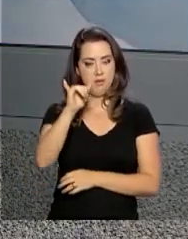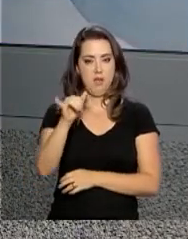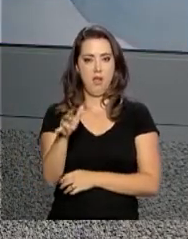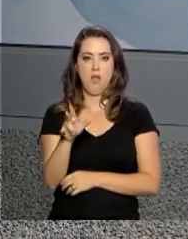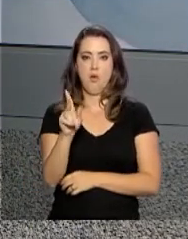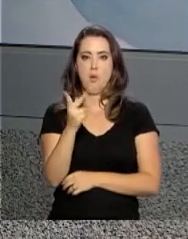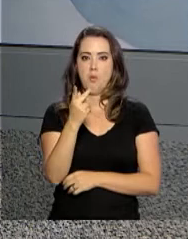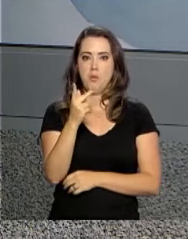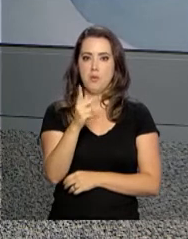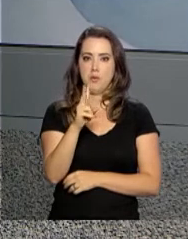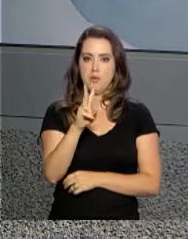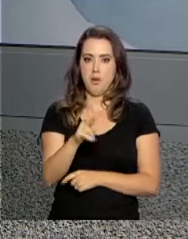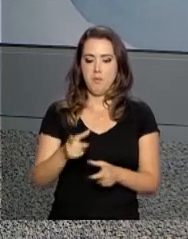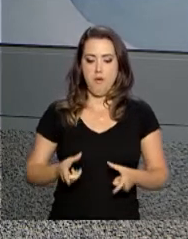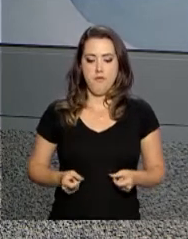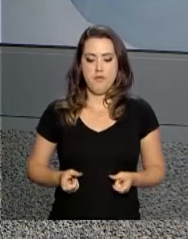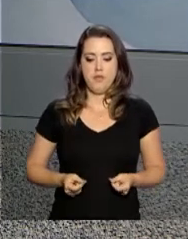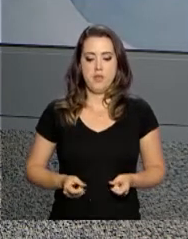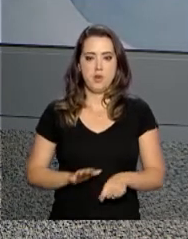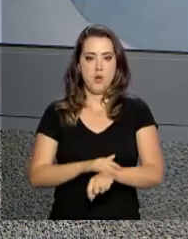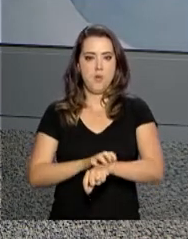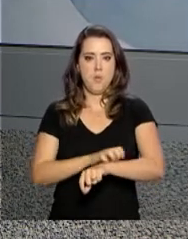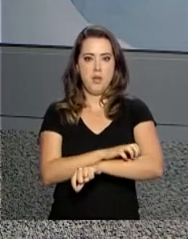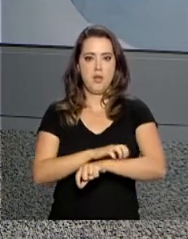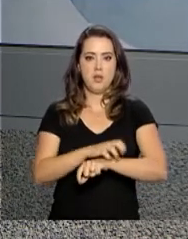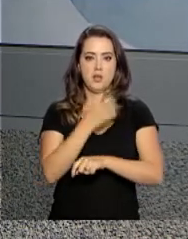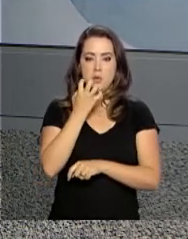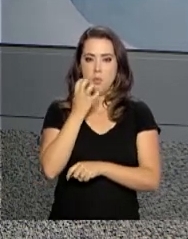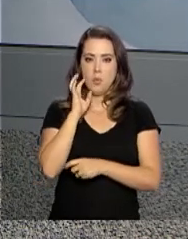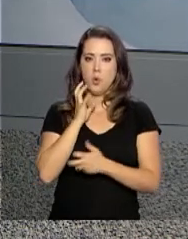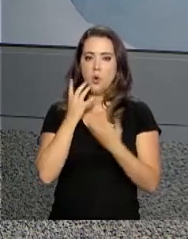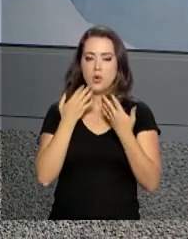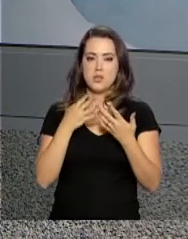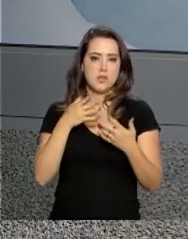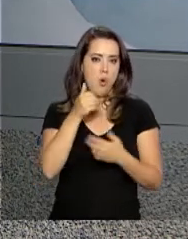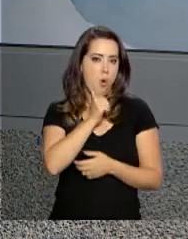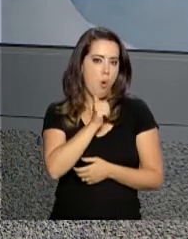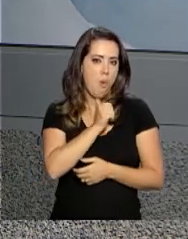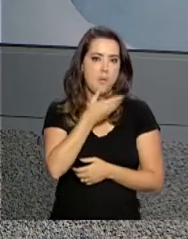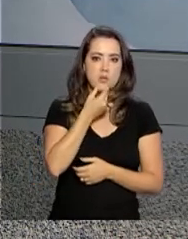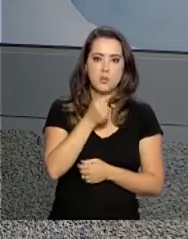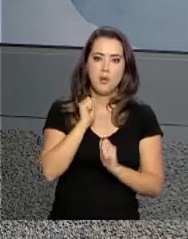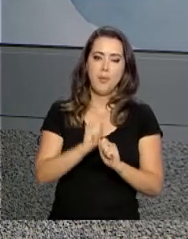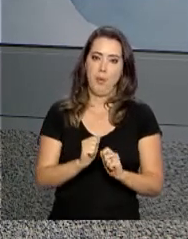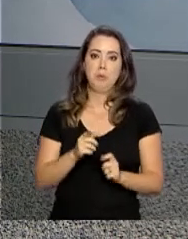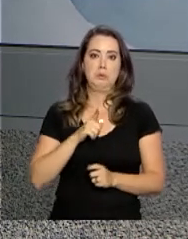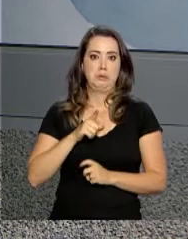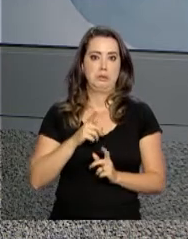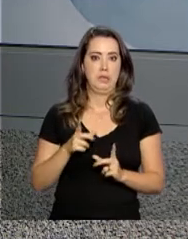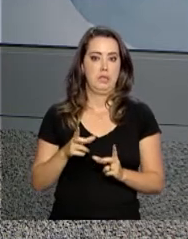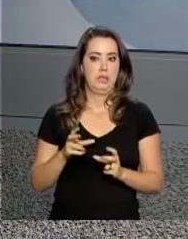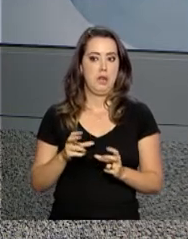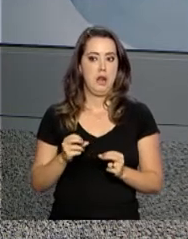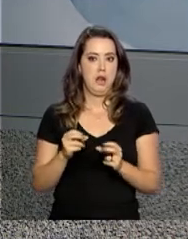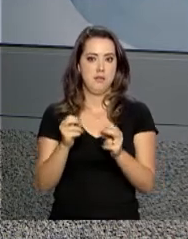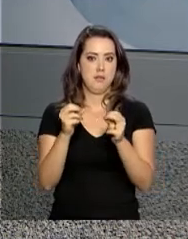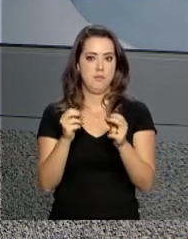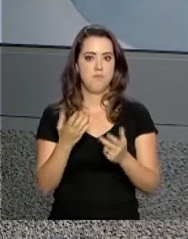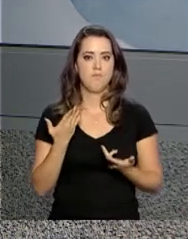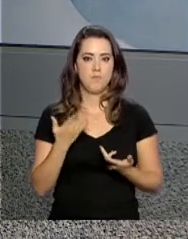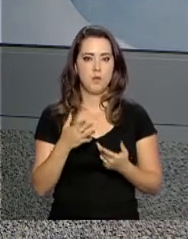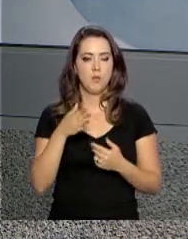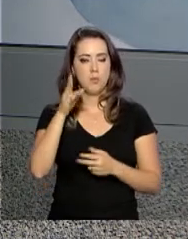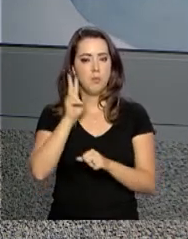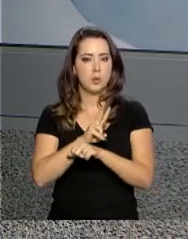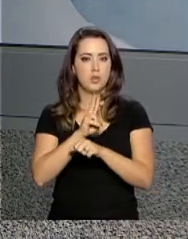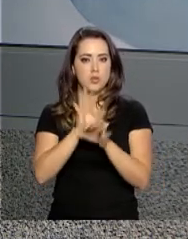HPV, um vírus que infecta pele e mucosas, tanto de homens quanto de mulheres, e que pode causar câncer. Para estar